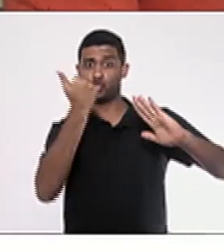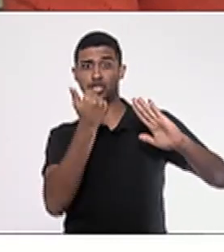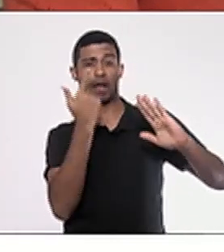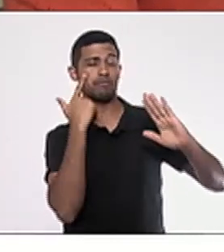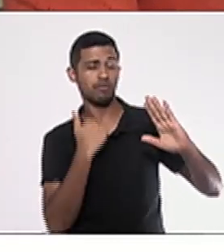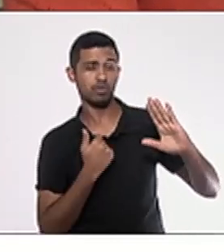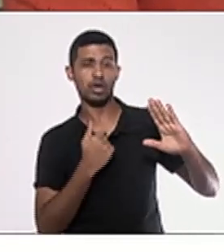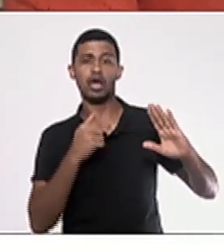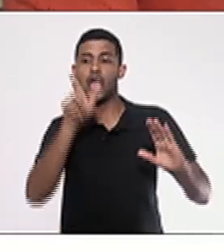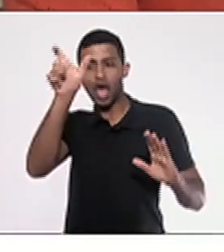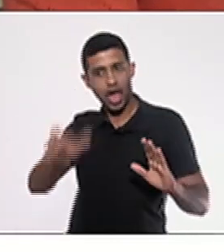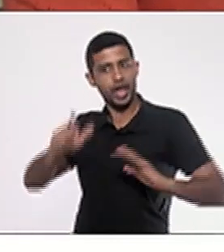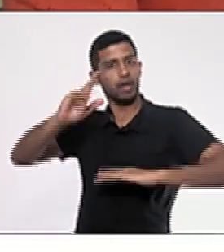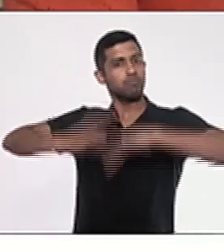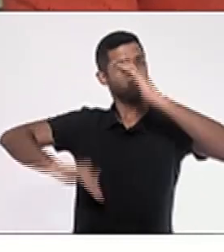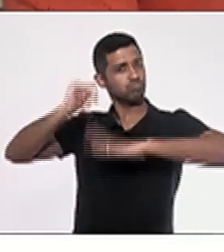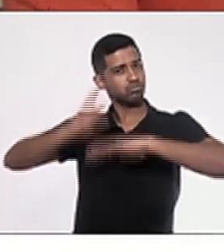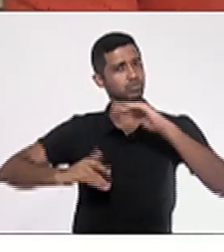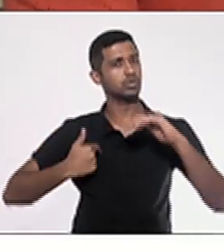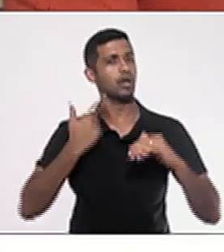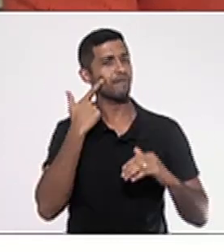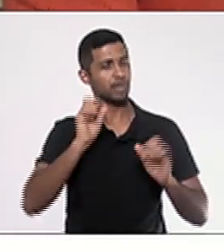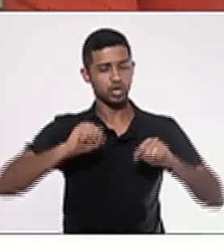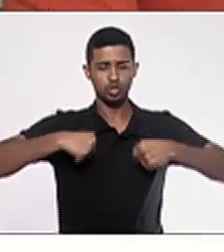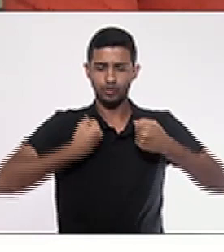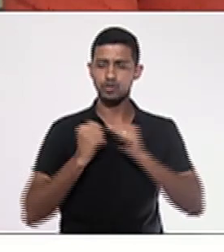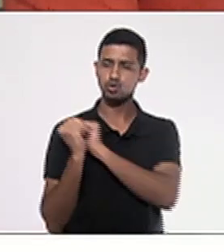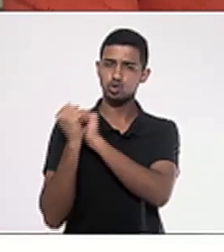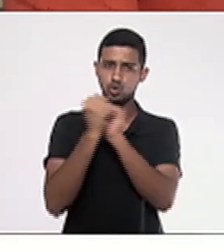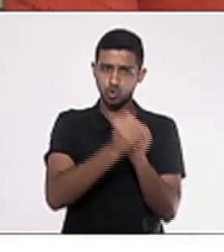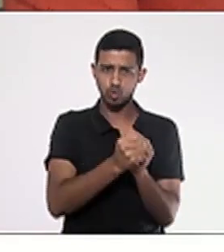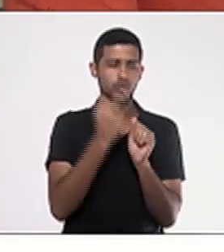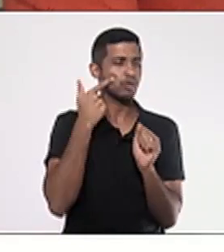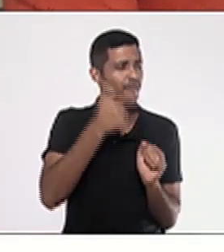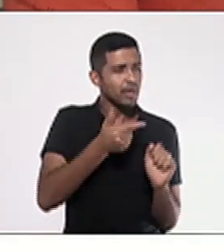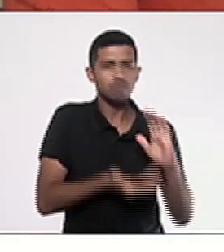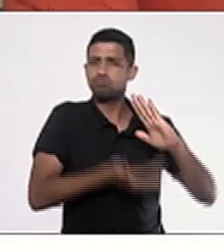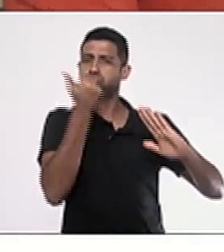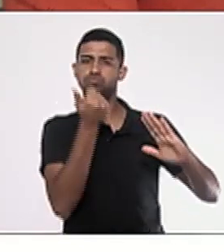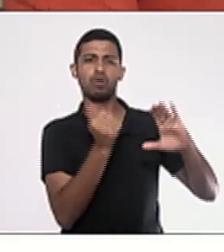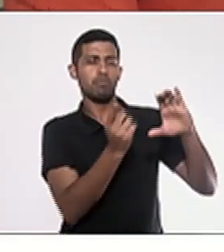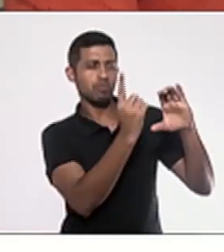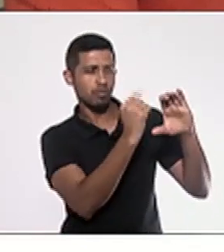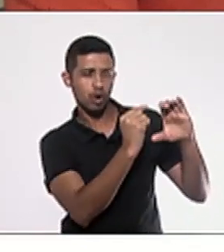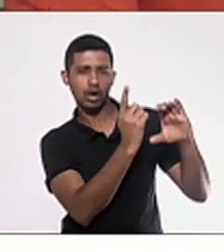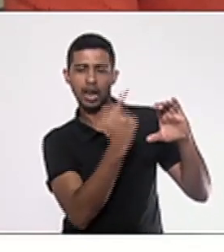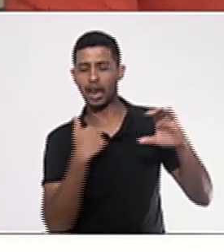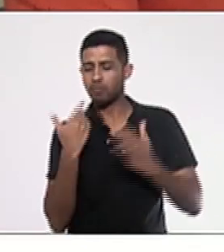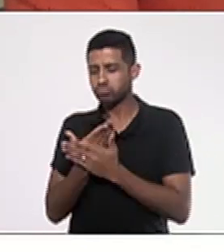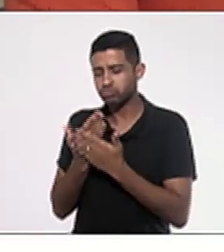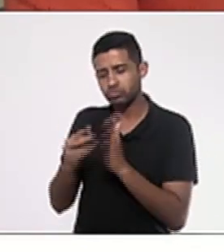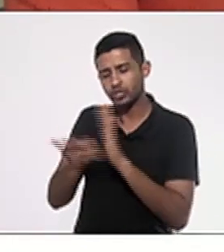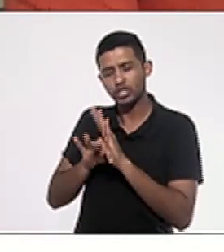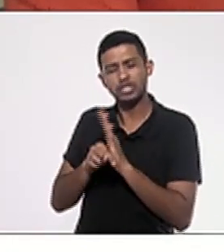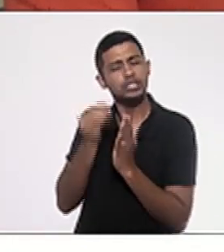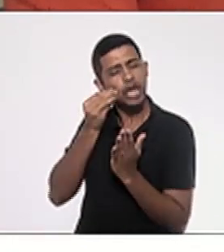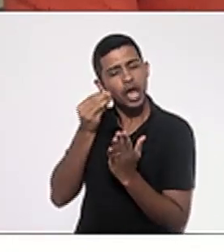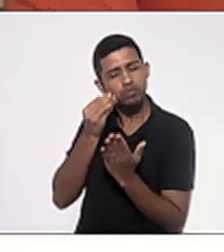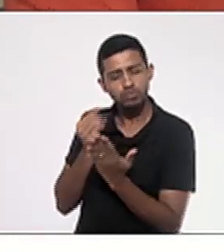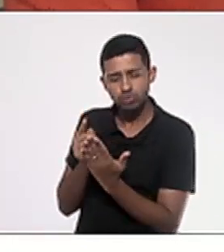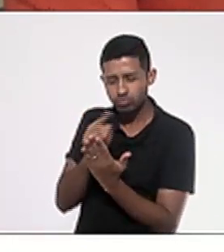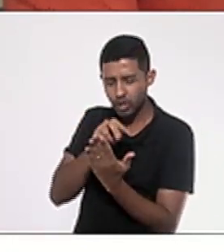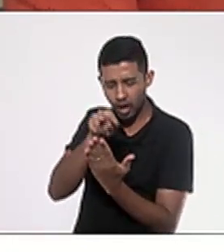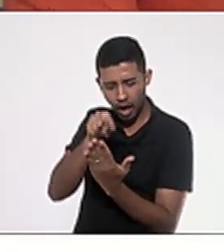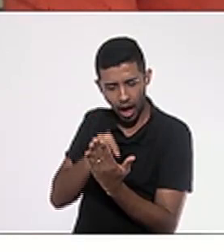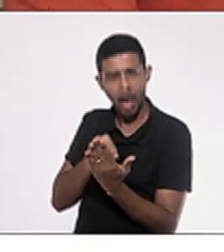na presença de um perito e do IPEM. O IPEM vai junto, retira o medidor, vai no laboratório, faz o teste e